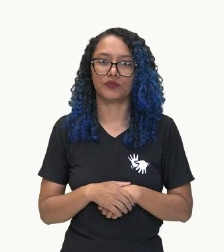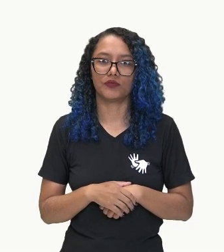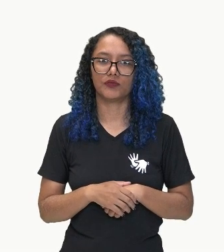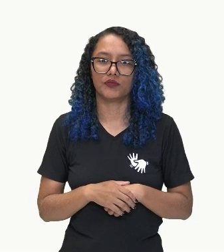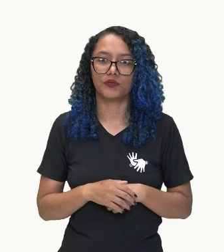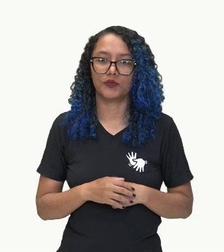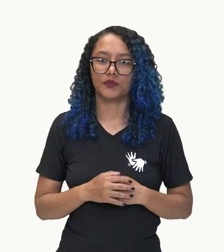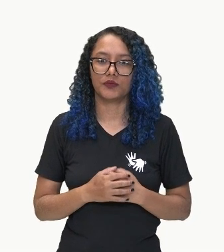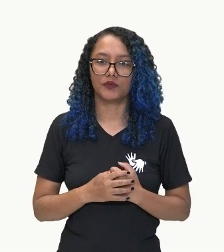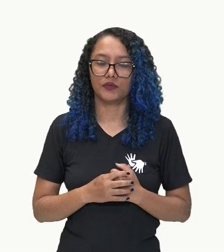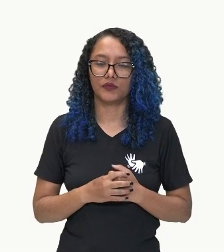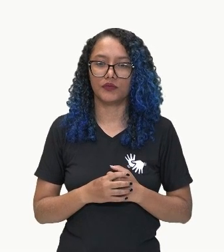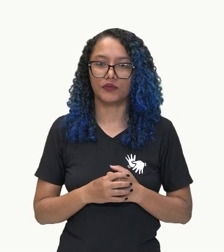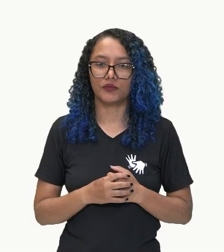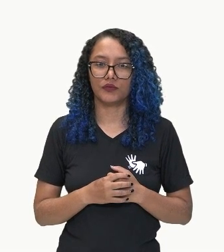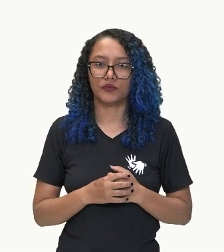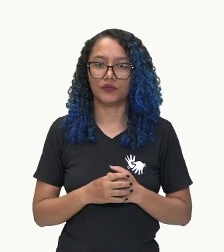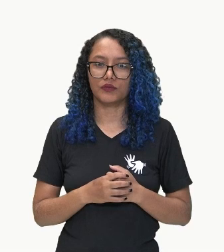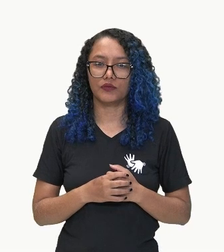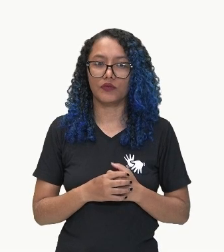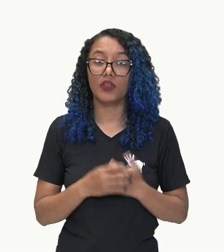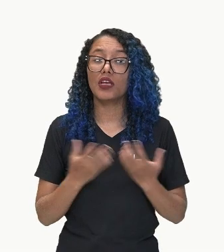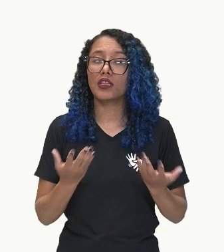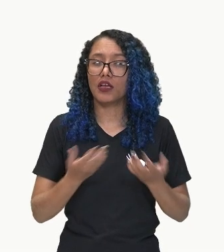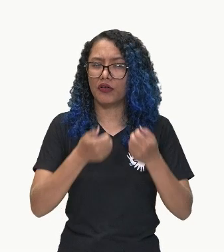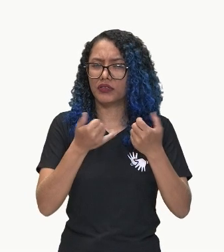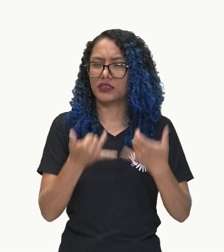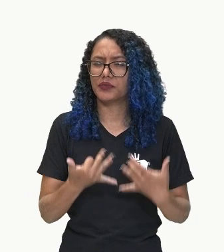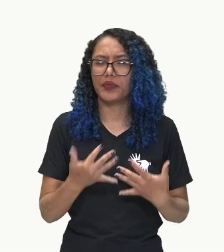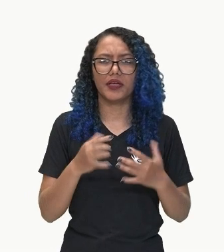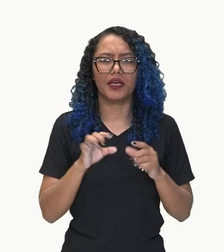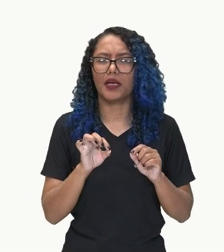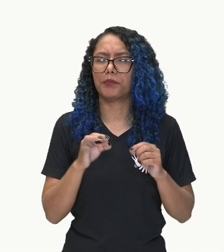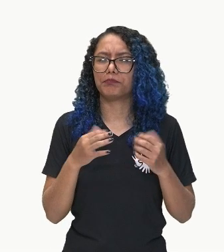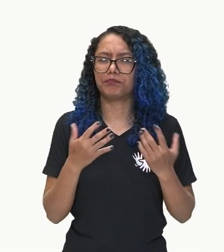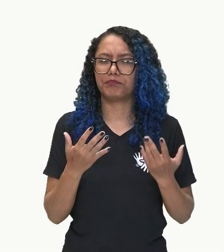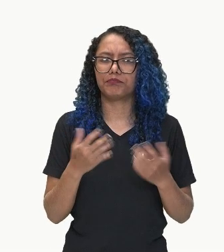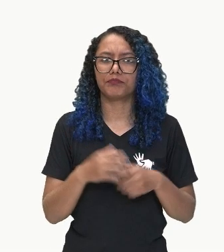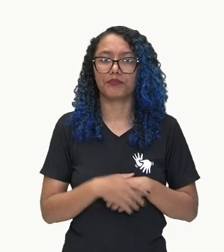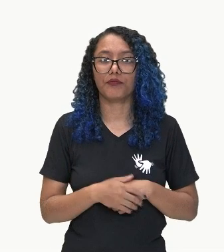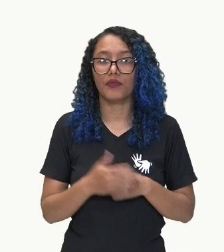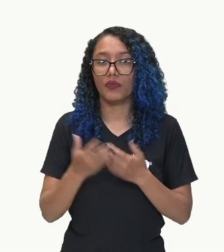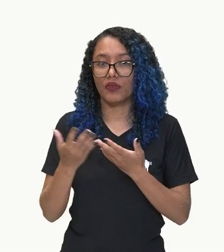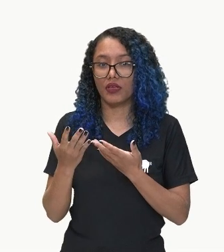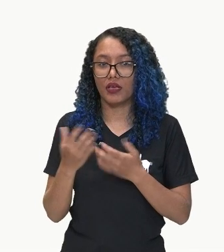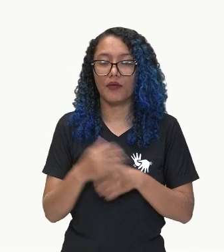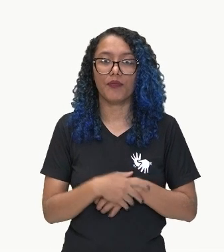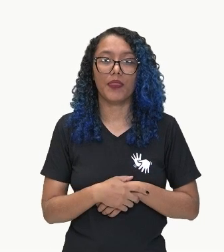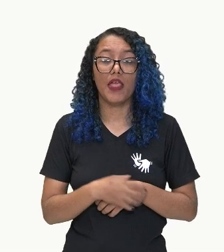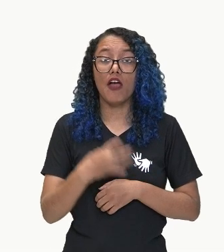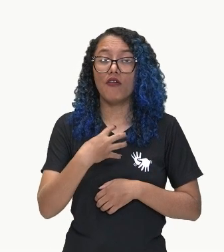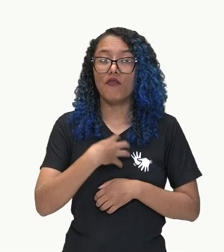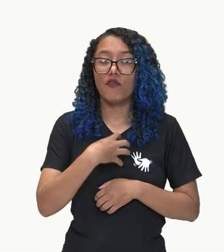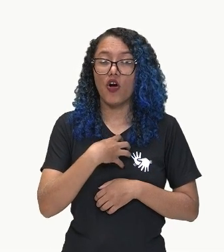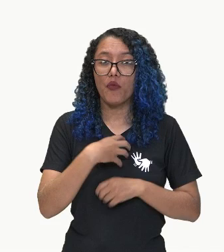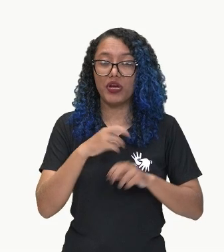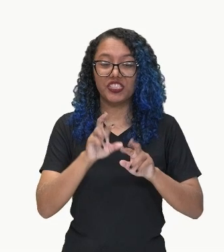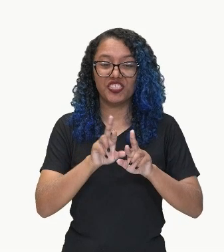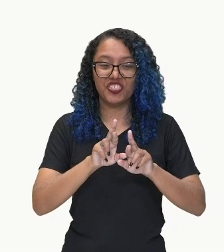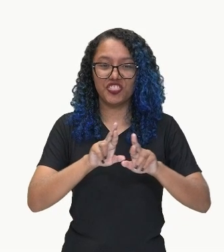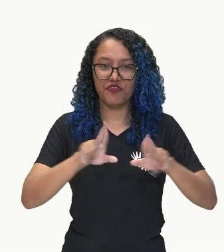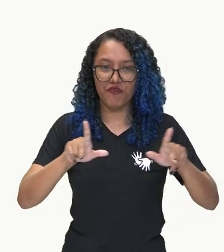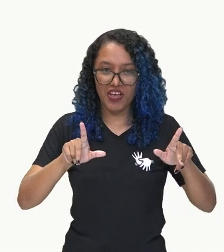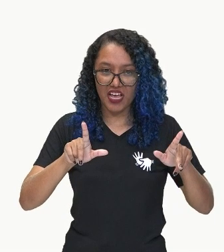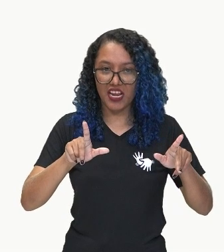da moeda, o que foi que eu disse para vocês? São escritas diferentes, mas representam